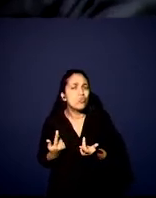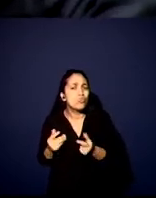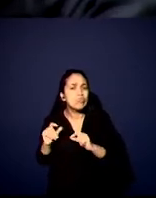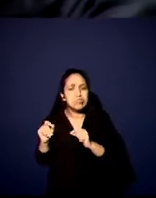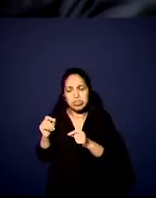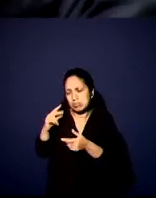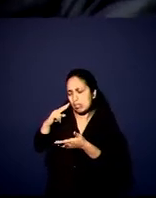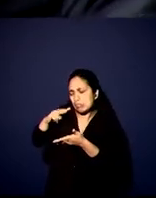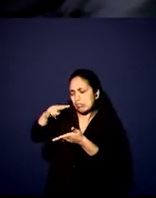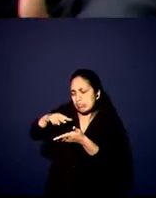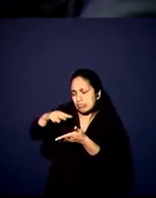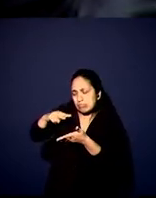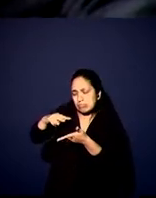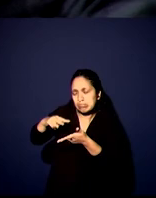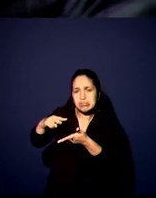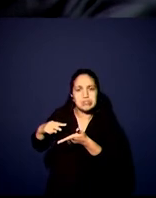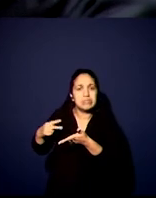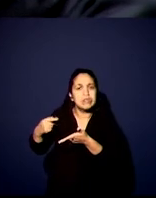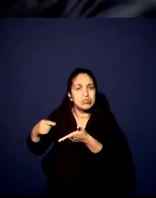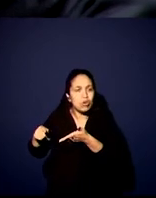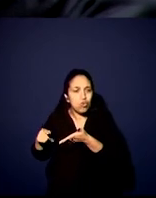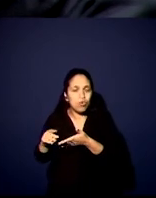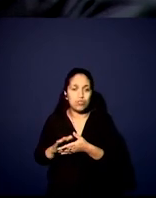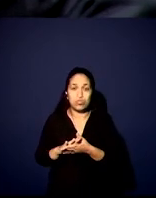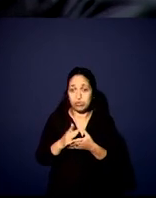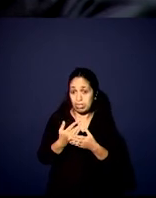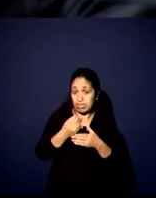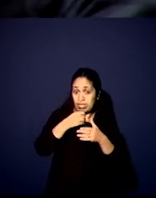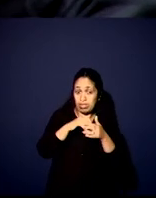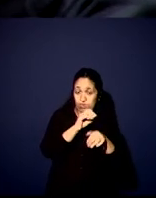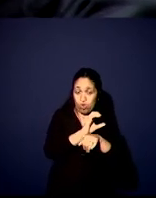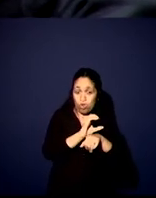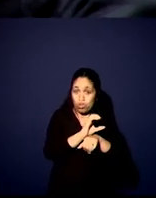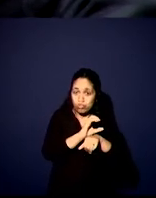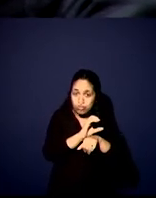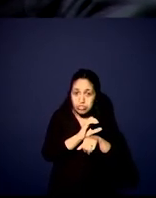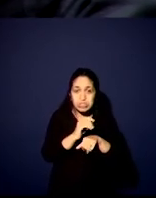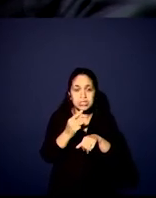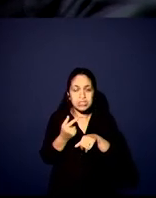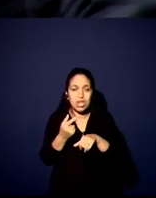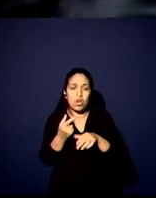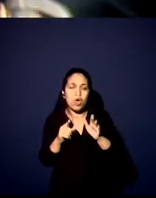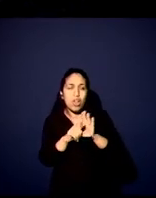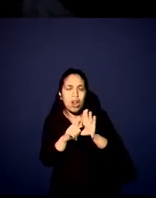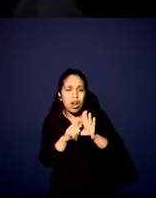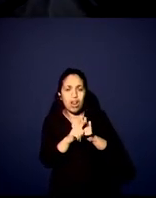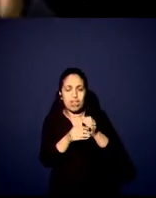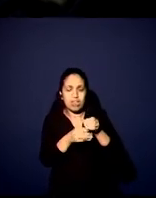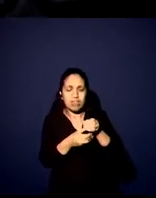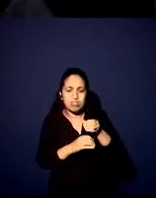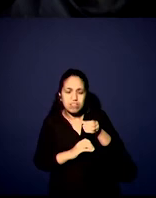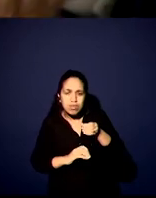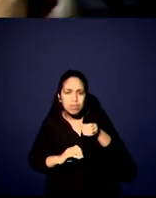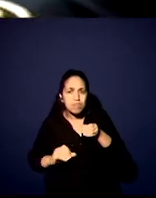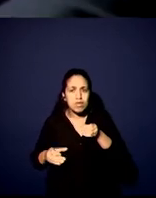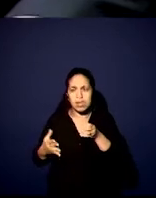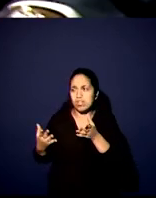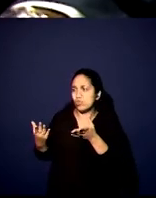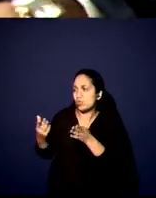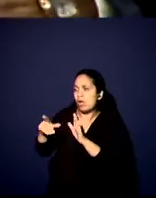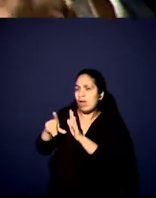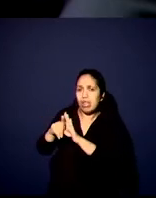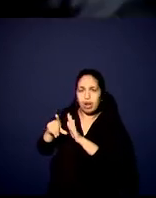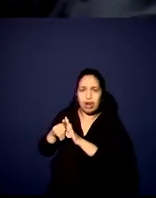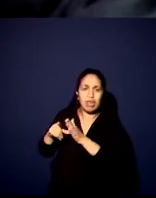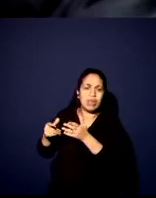de reformas principalmente reformas infraconstitucionais lei saneamento tem várias leis de falências